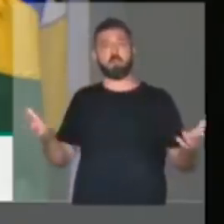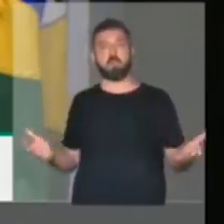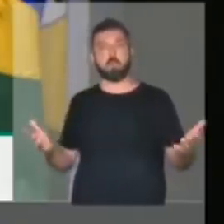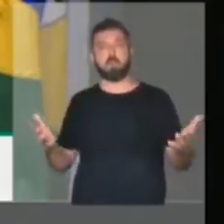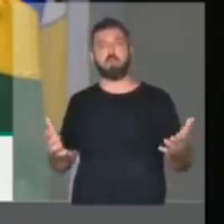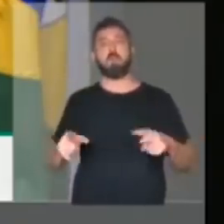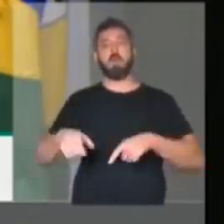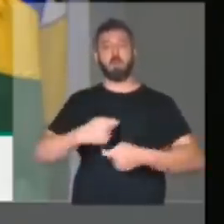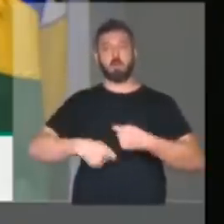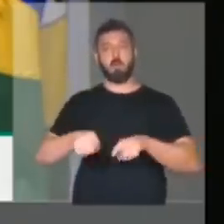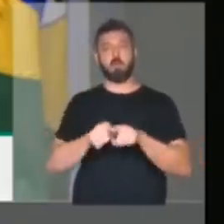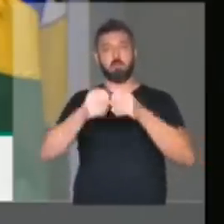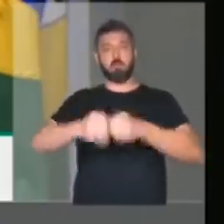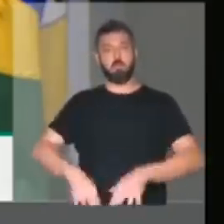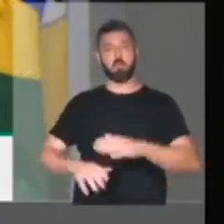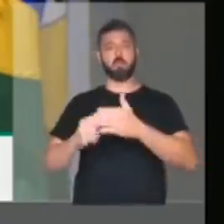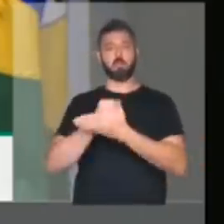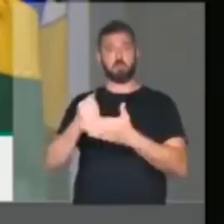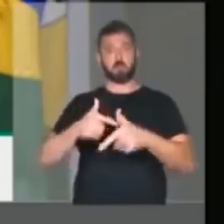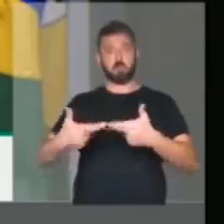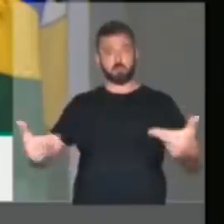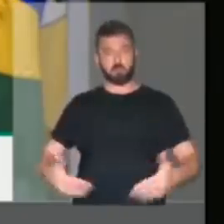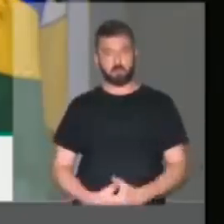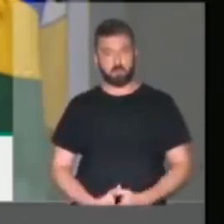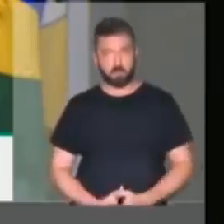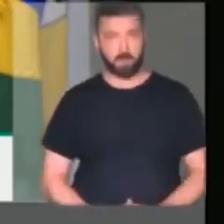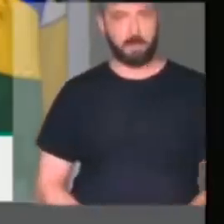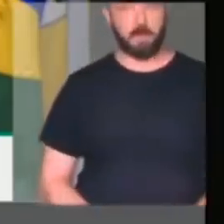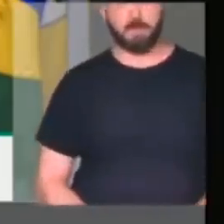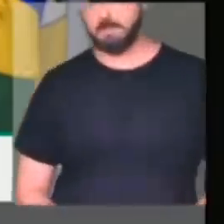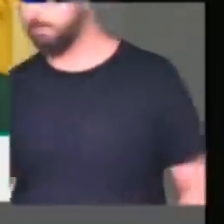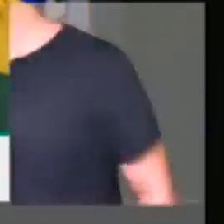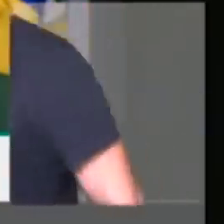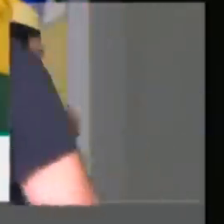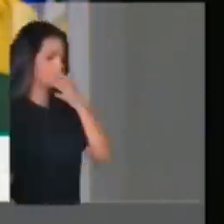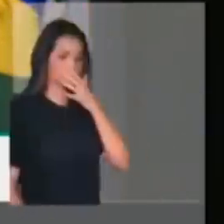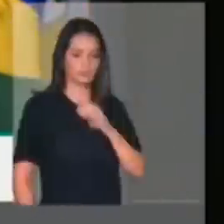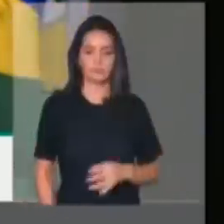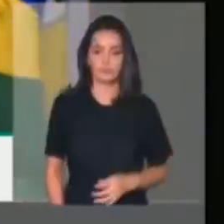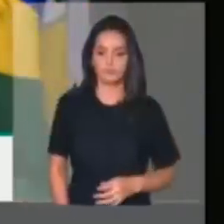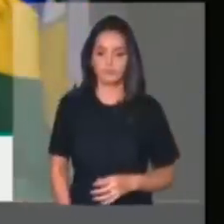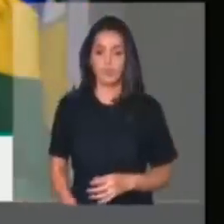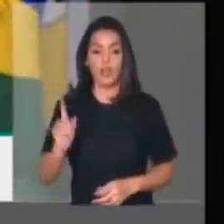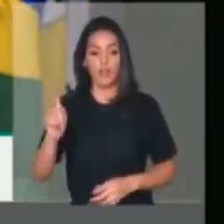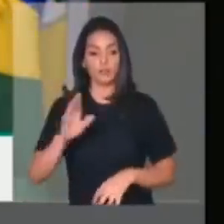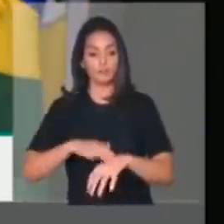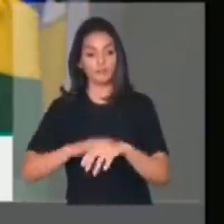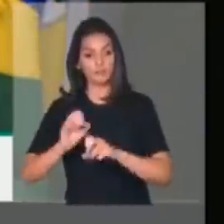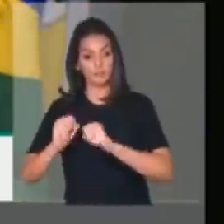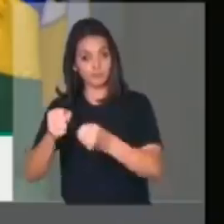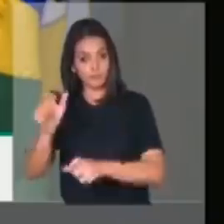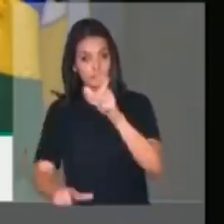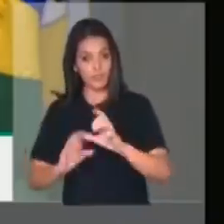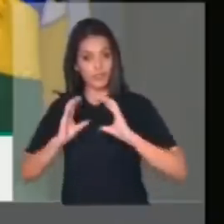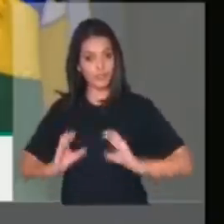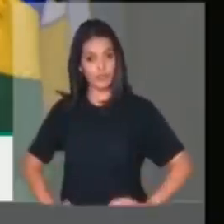o agronegócio e destruindo empregos. O parlamento tem uma escolha a tomar hoje. Ou defende o bolso do cidadão, das empresas e da